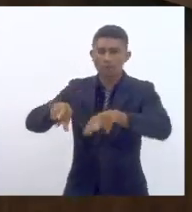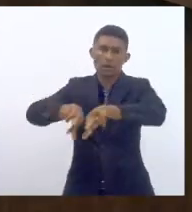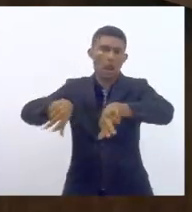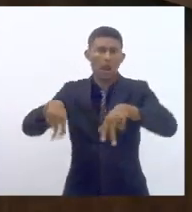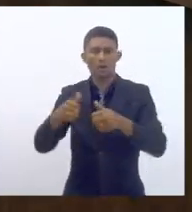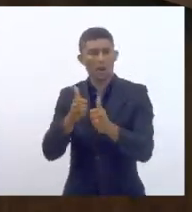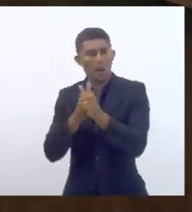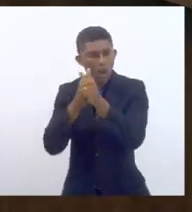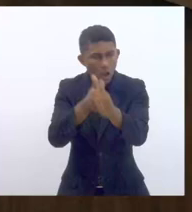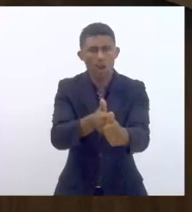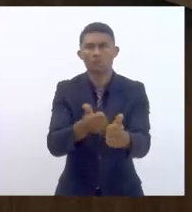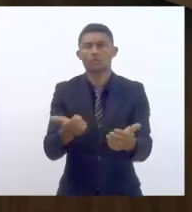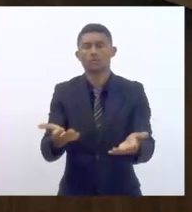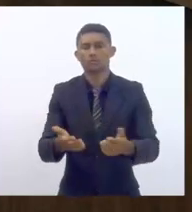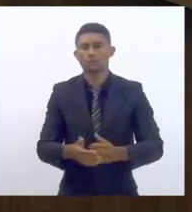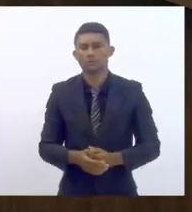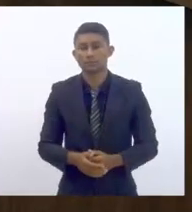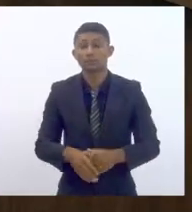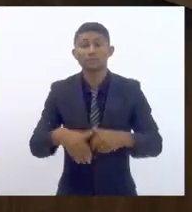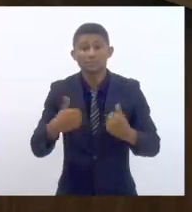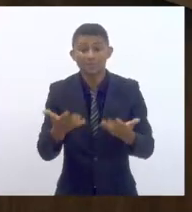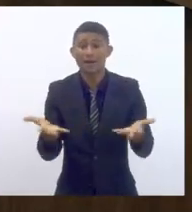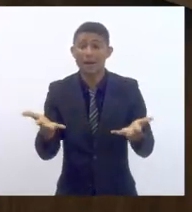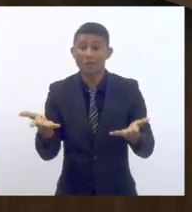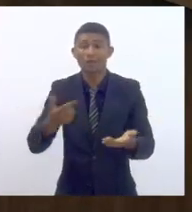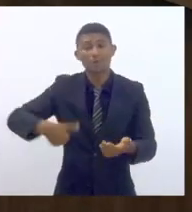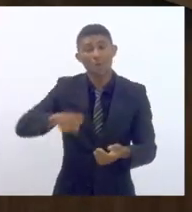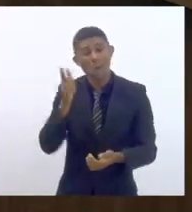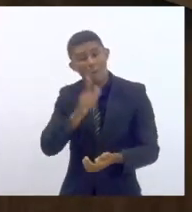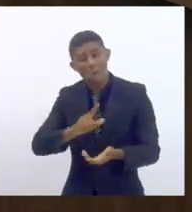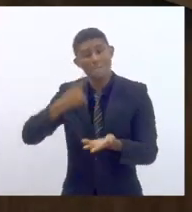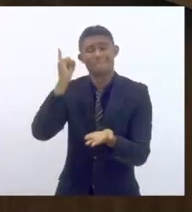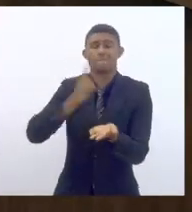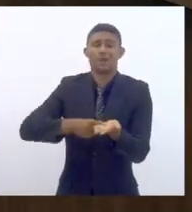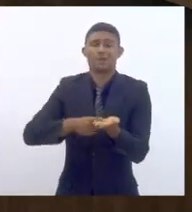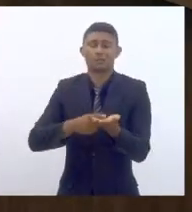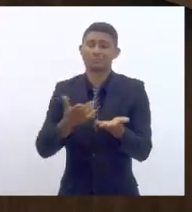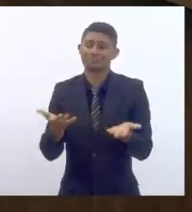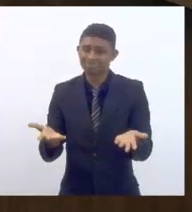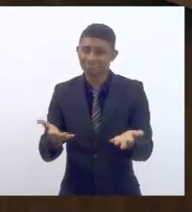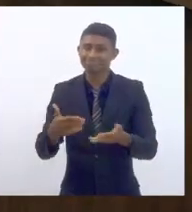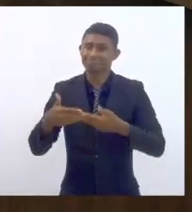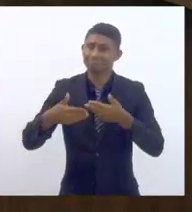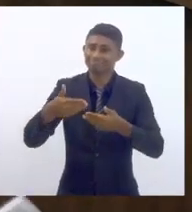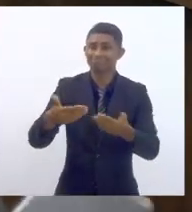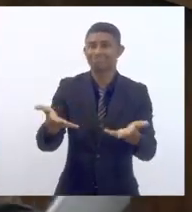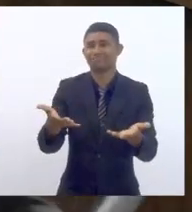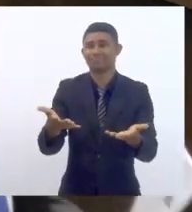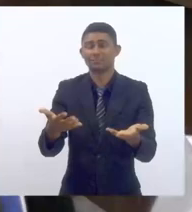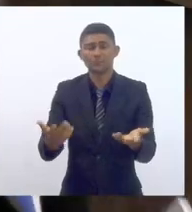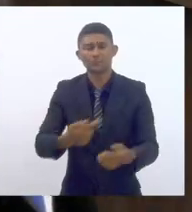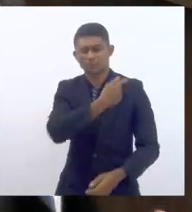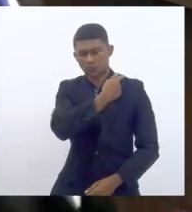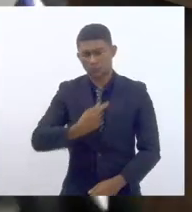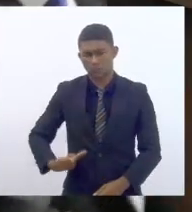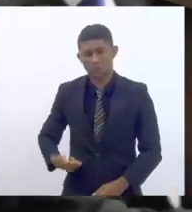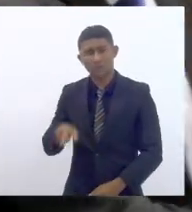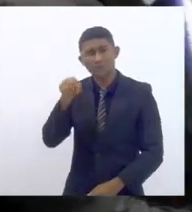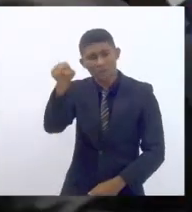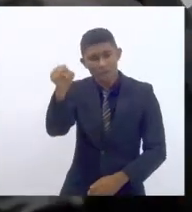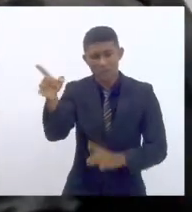e é o que está dando para avançar nesse processo. O governo não está com a